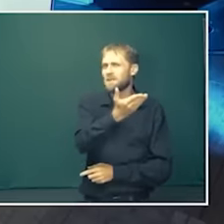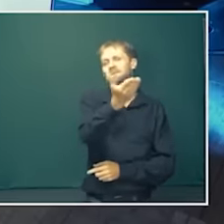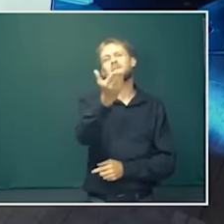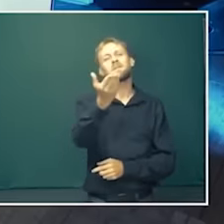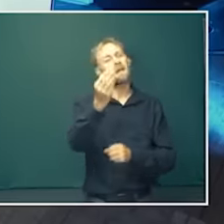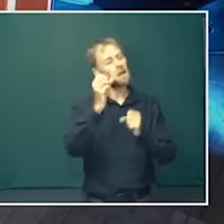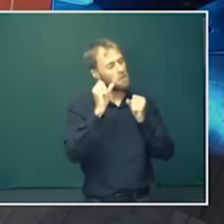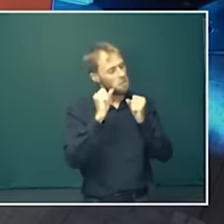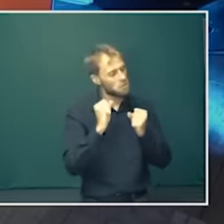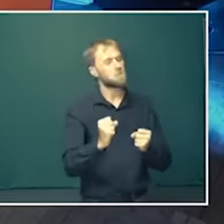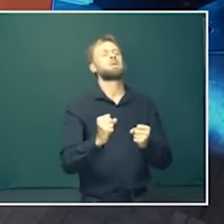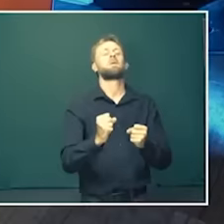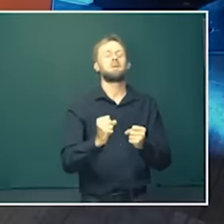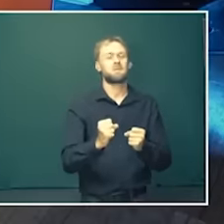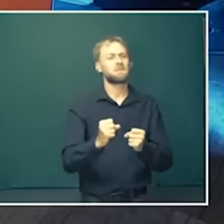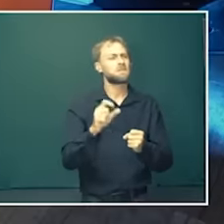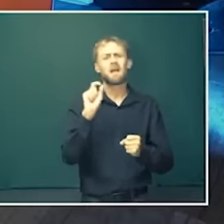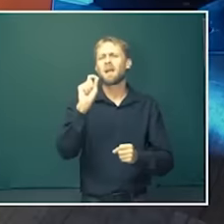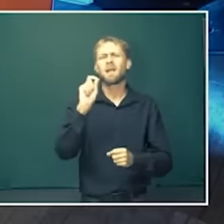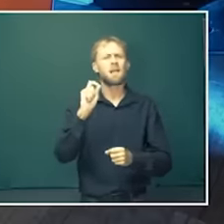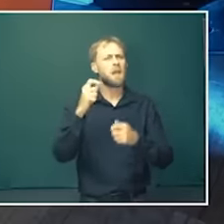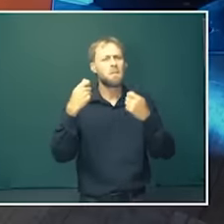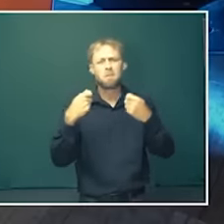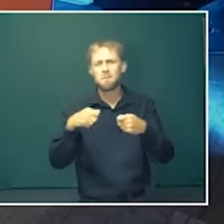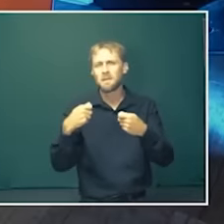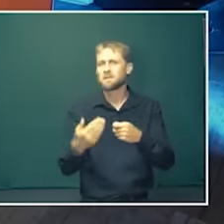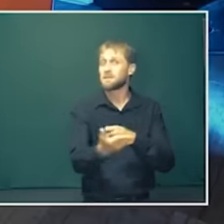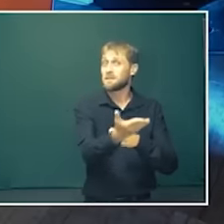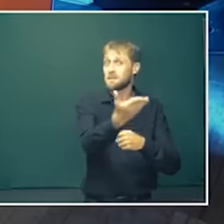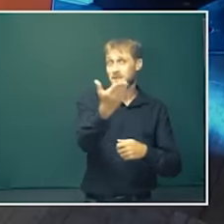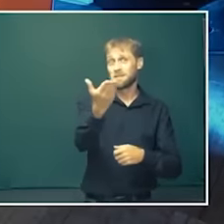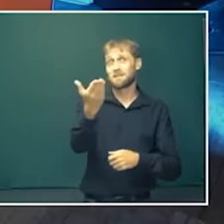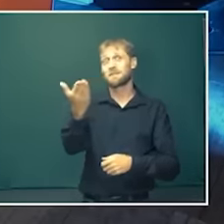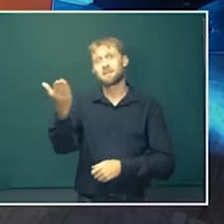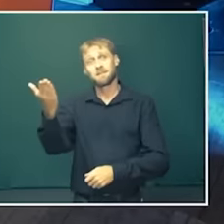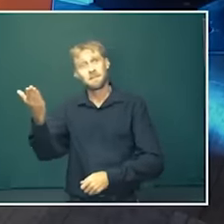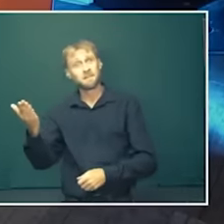posso ser quem você precisar.